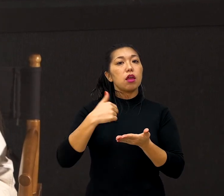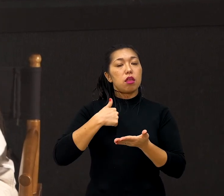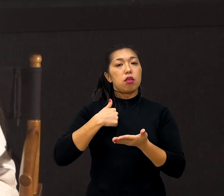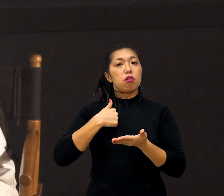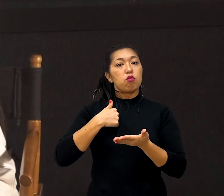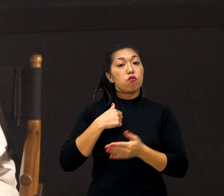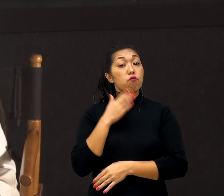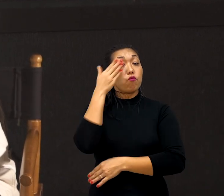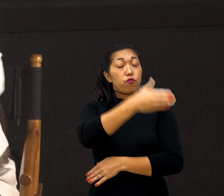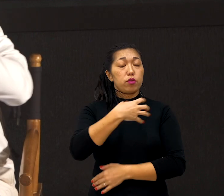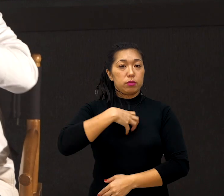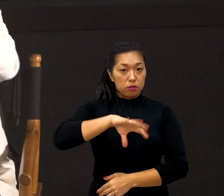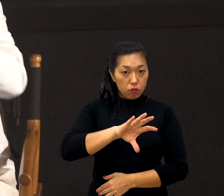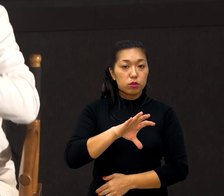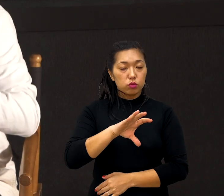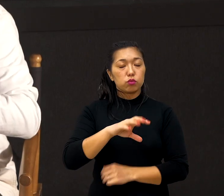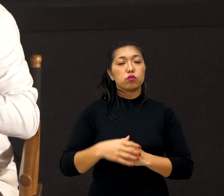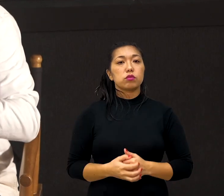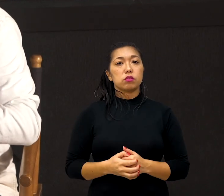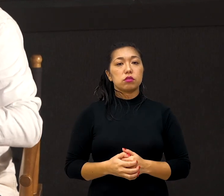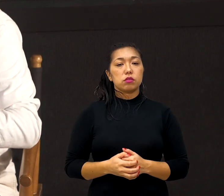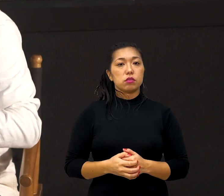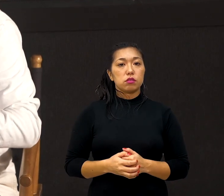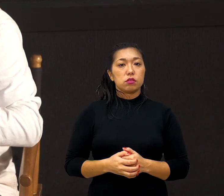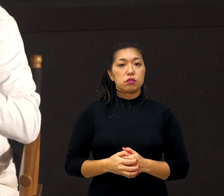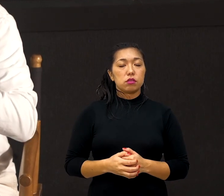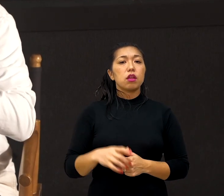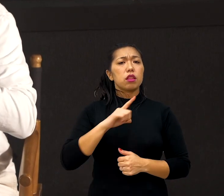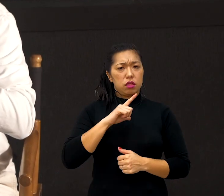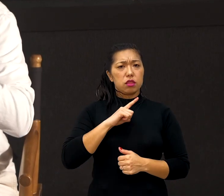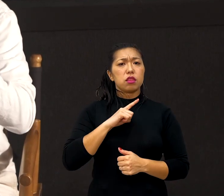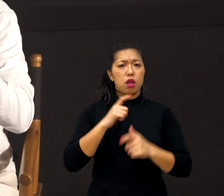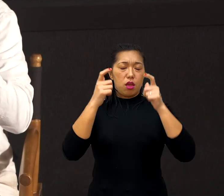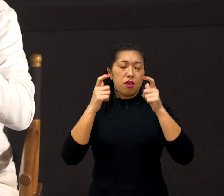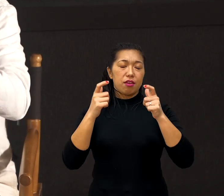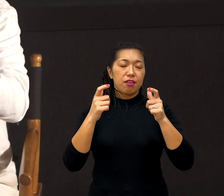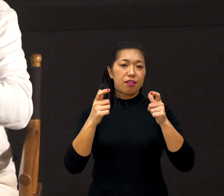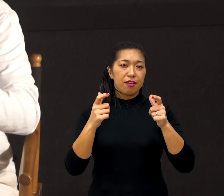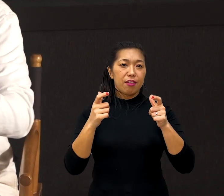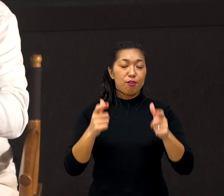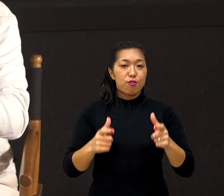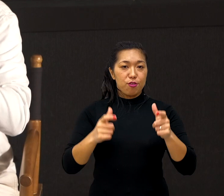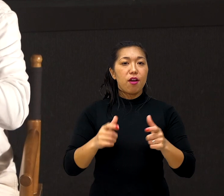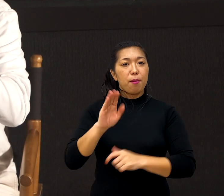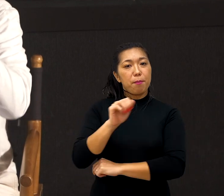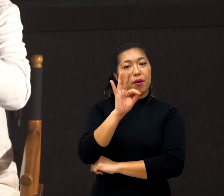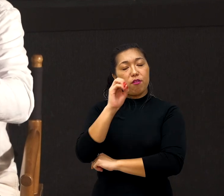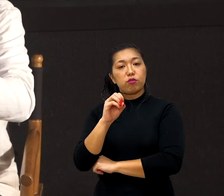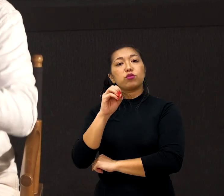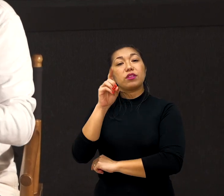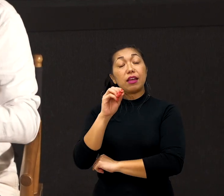fui em Salvador, na Sussuarana, que, não sei, tem um bafo da onça, mas lá tem um movimento do